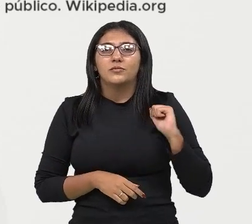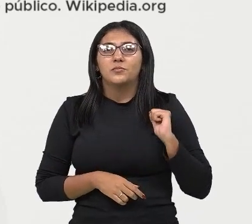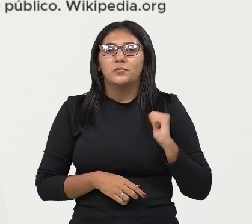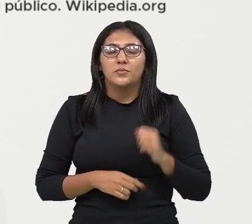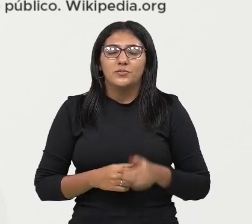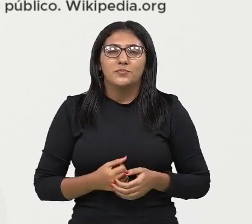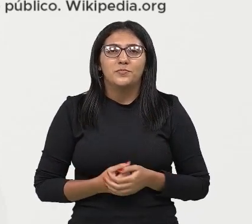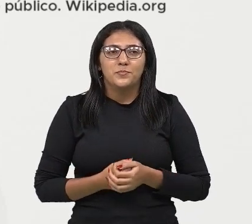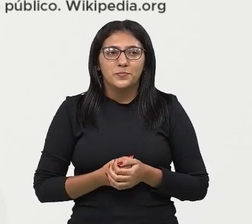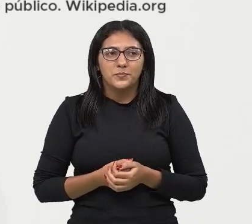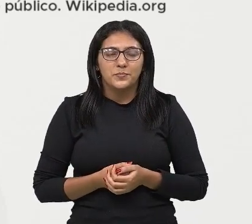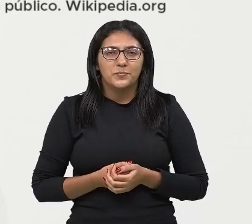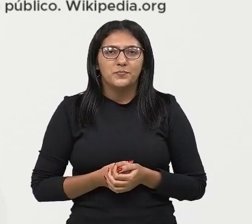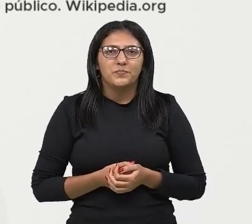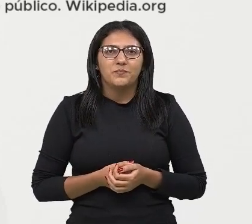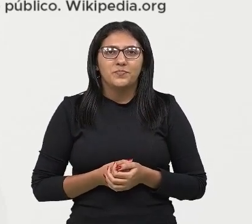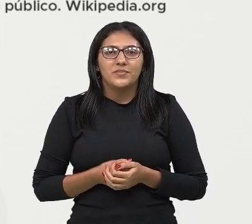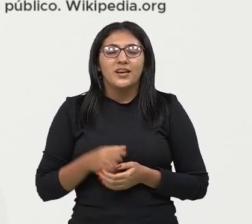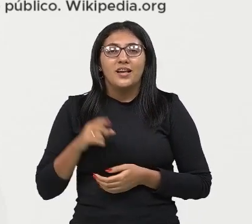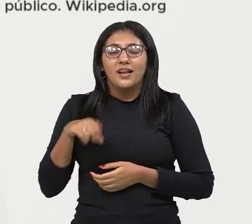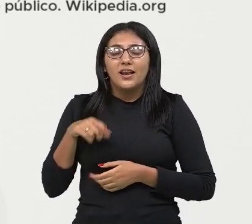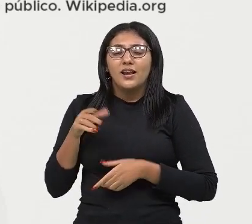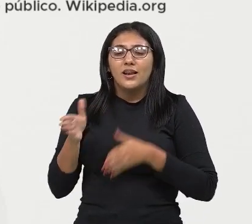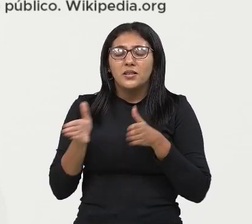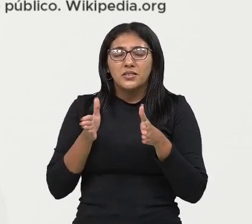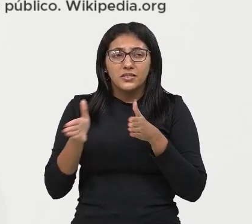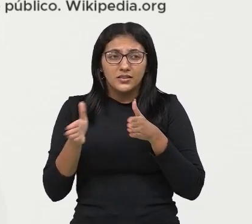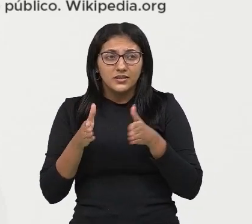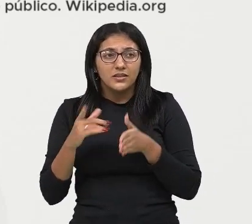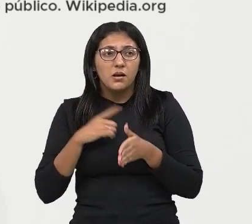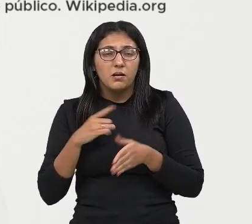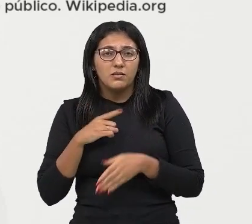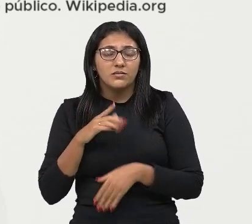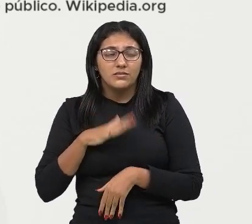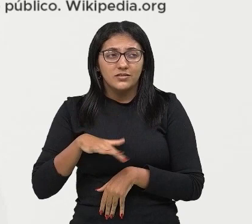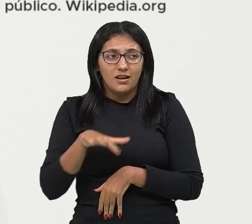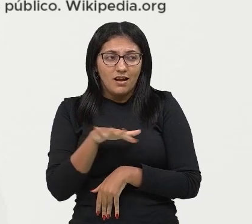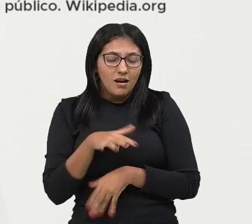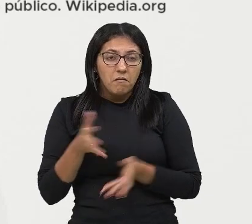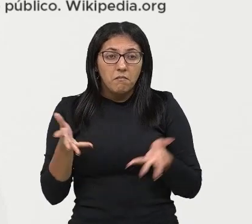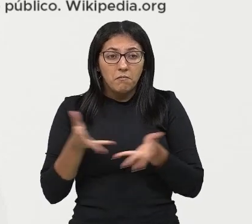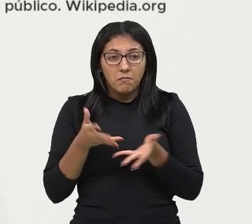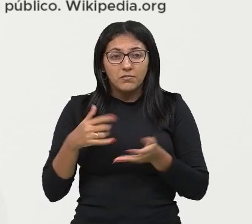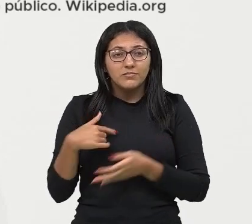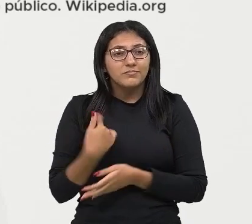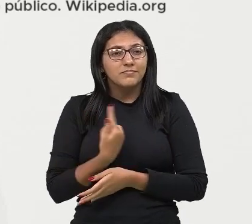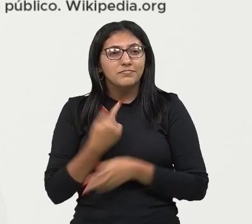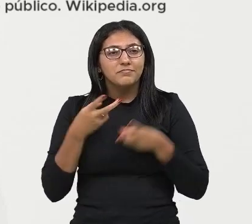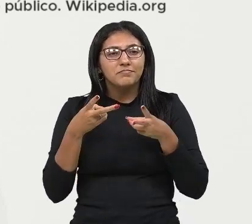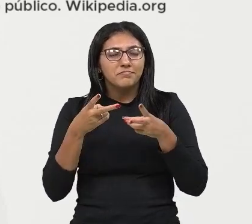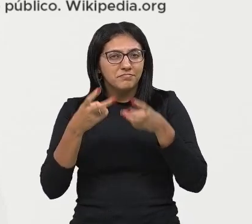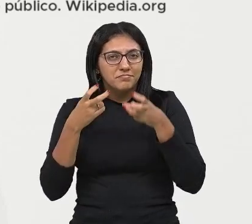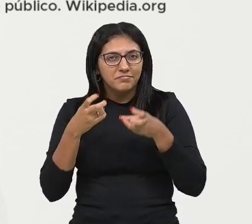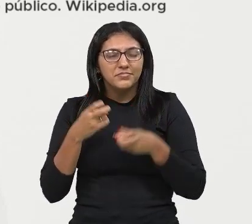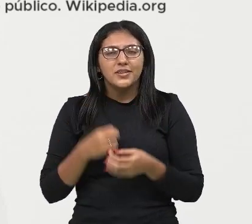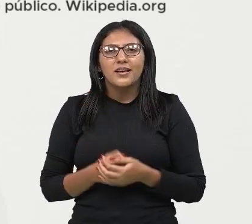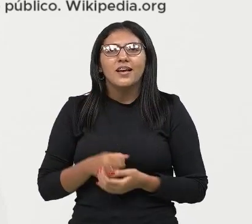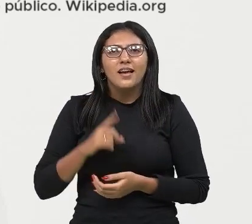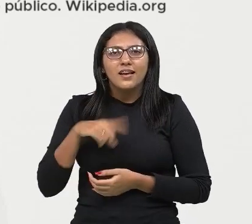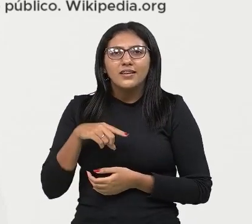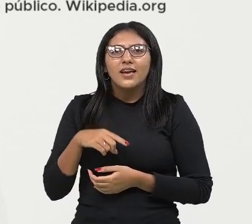Então, eles nesse período, as terras que atualmente, hoje a gente conhece como